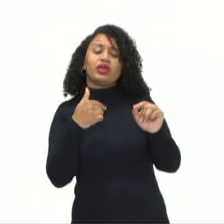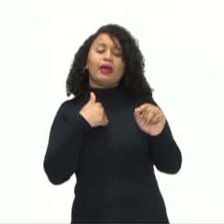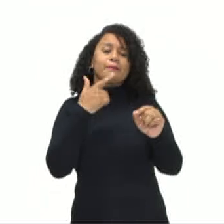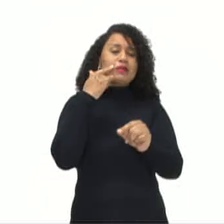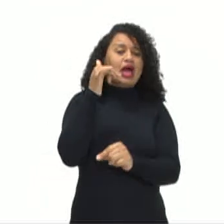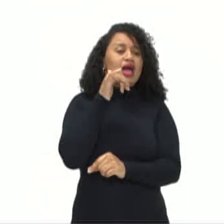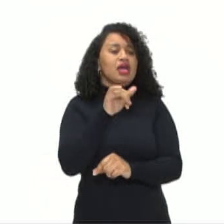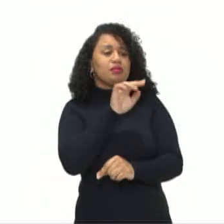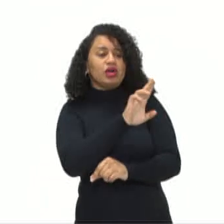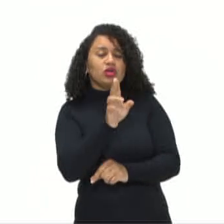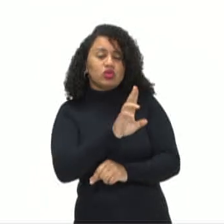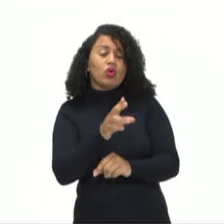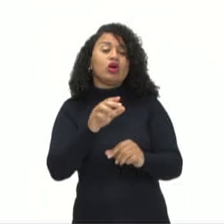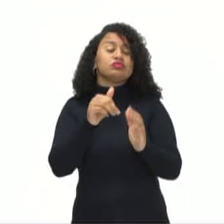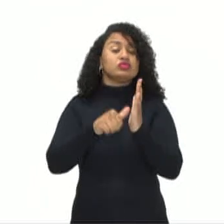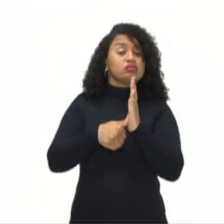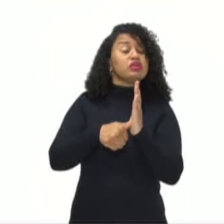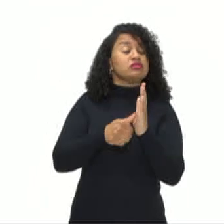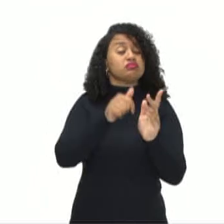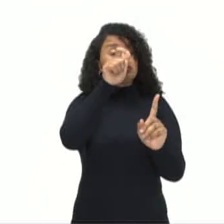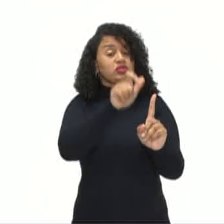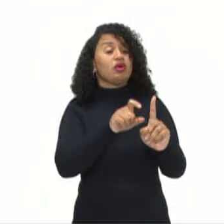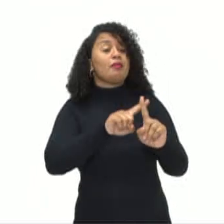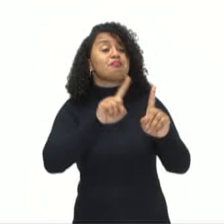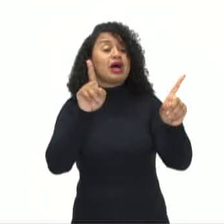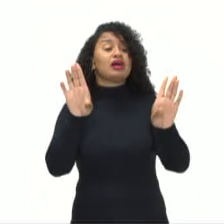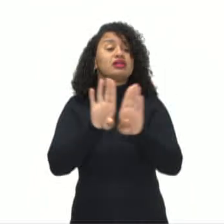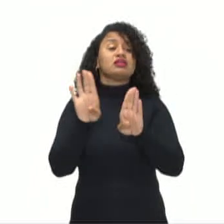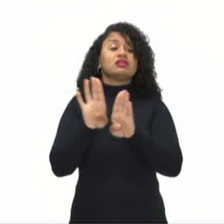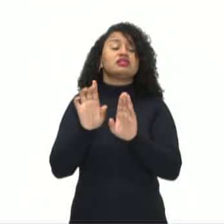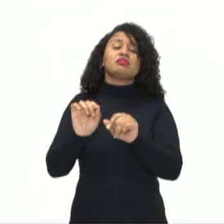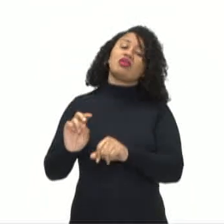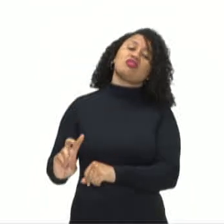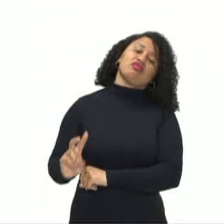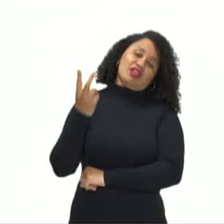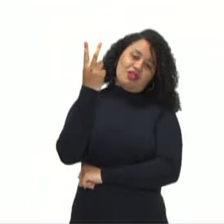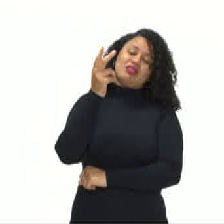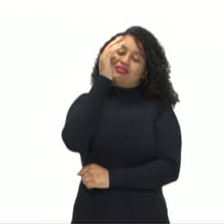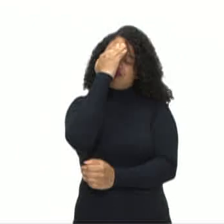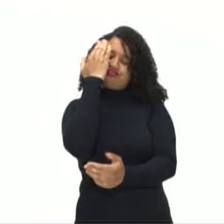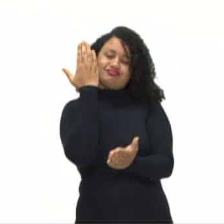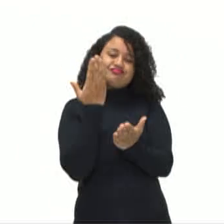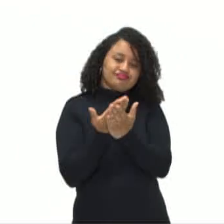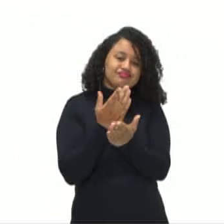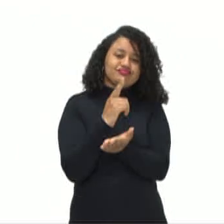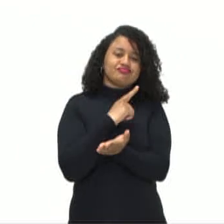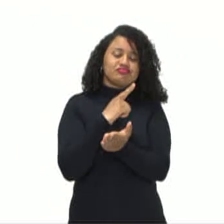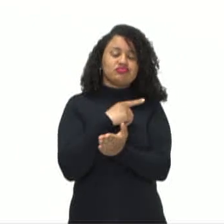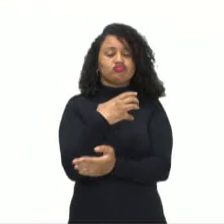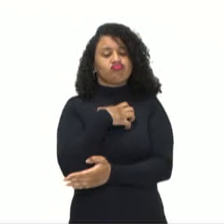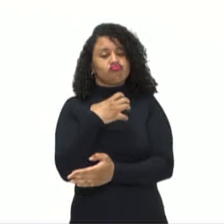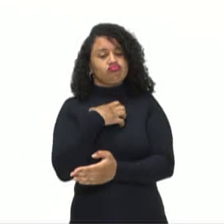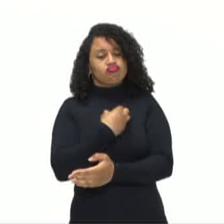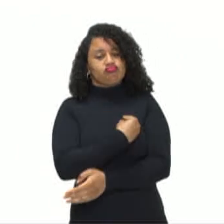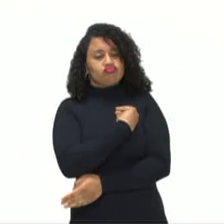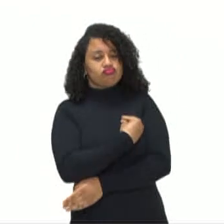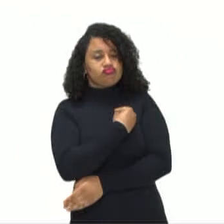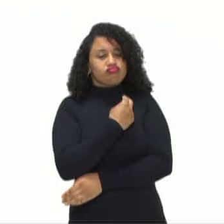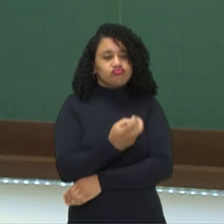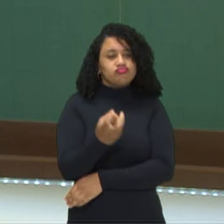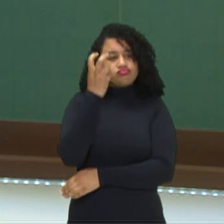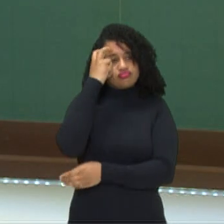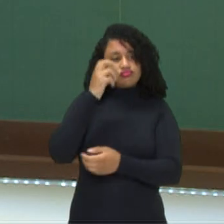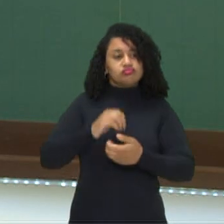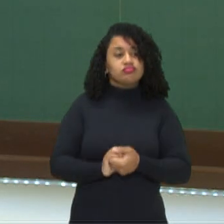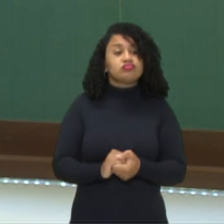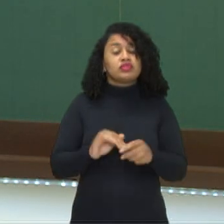especificam, né, uma pessoa. Mas também dizemos de seus valores, crenças, maneira de ser e viver a cultura.